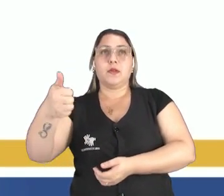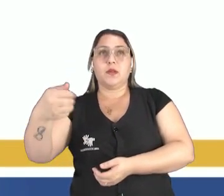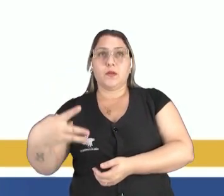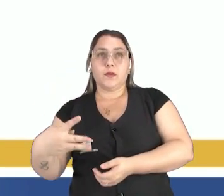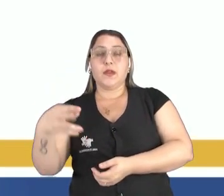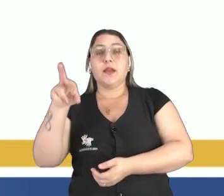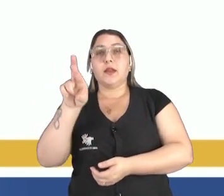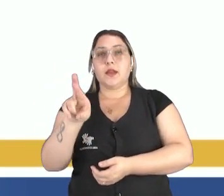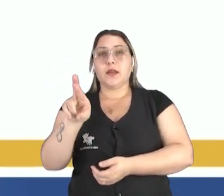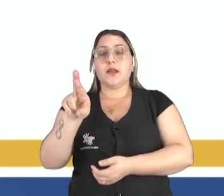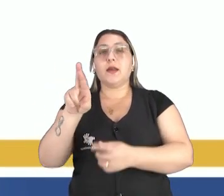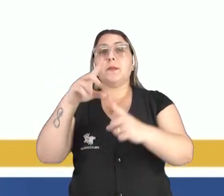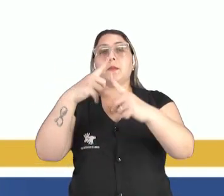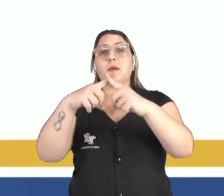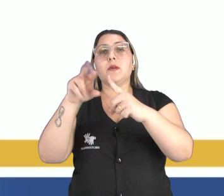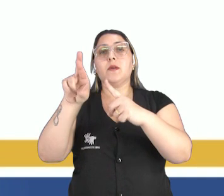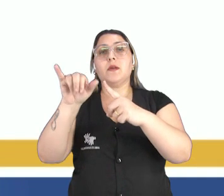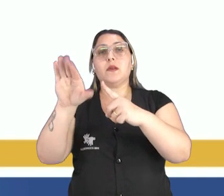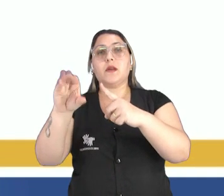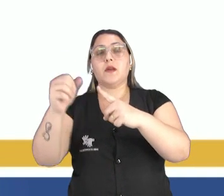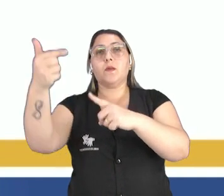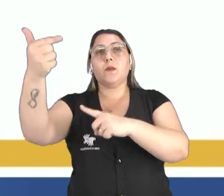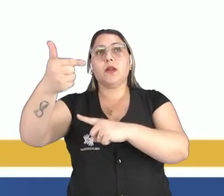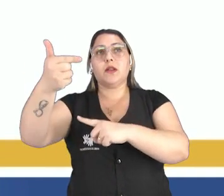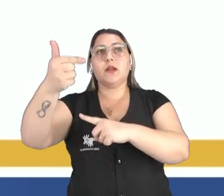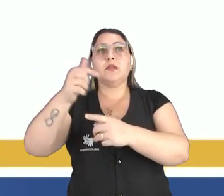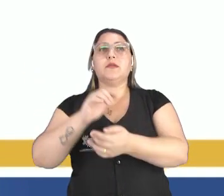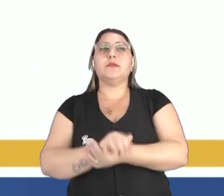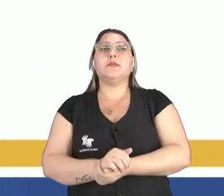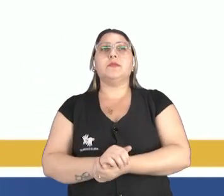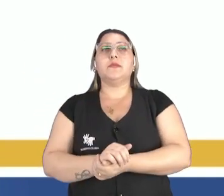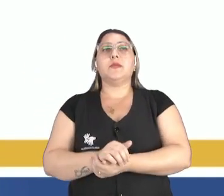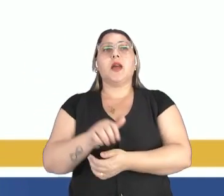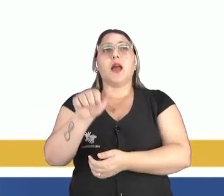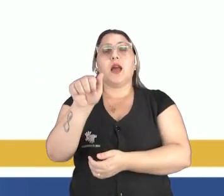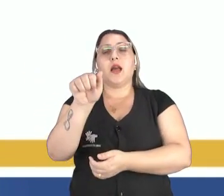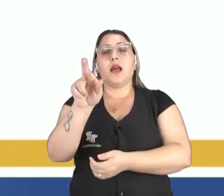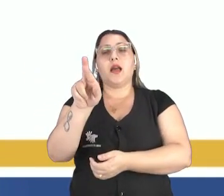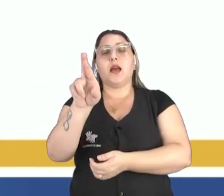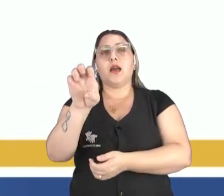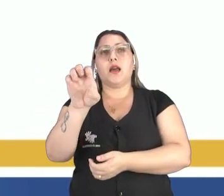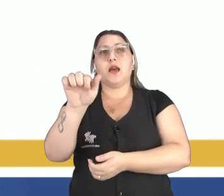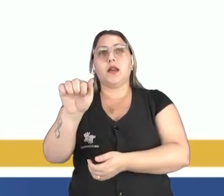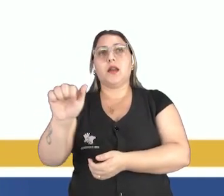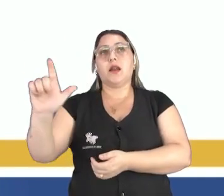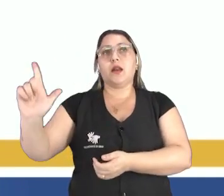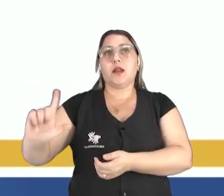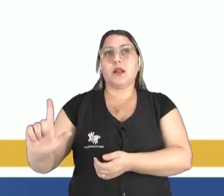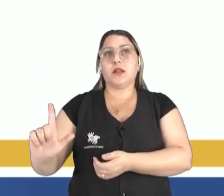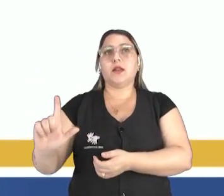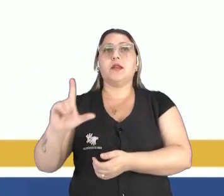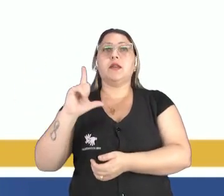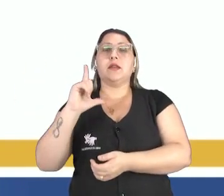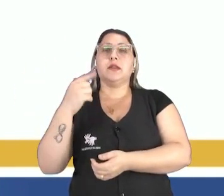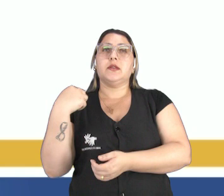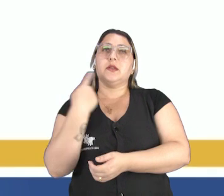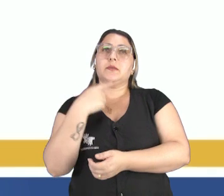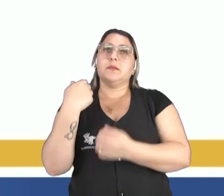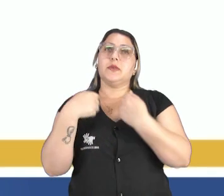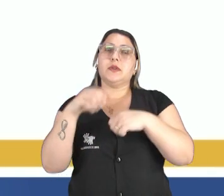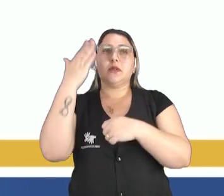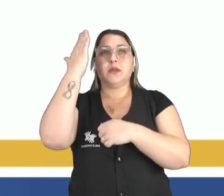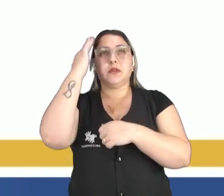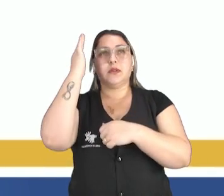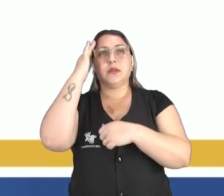3,14, tá? Que multiplica pelo raio ao quadrado. Área lateral. Para calcular a área lateral, nós temos que entender a medida